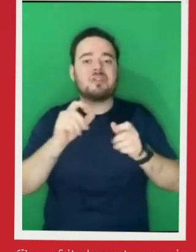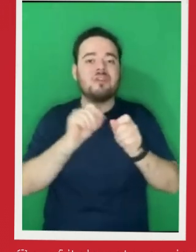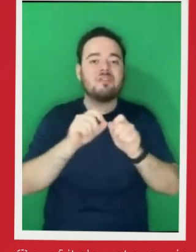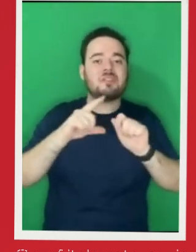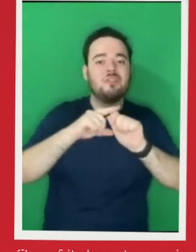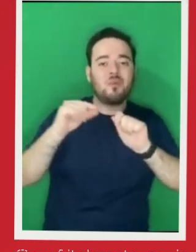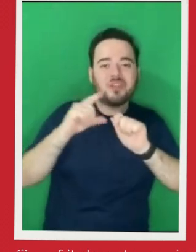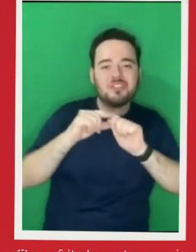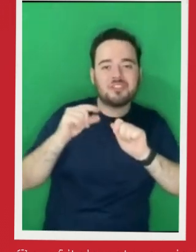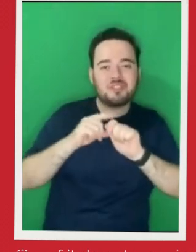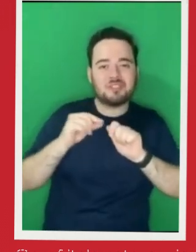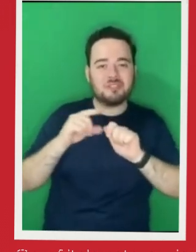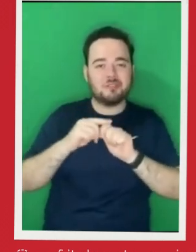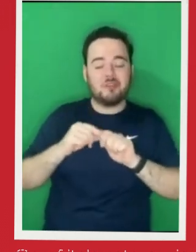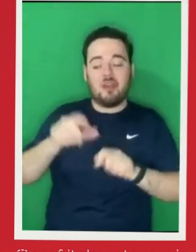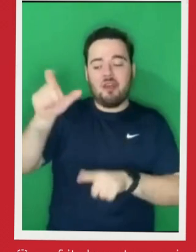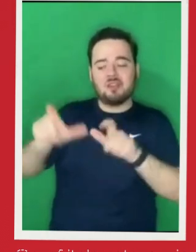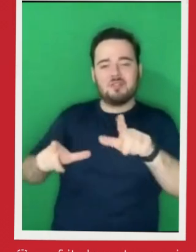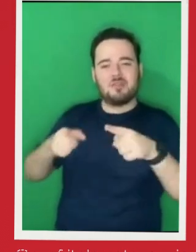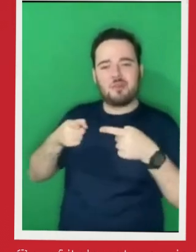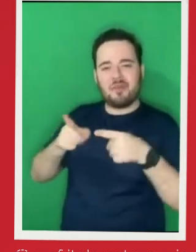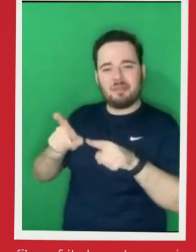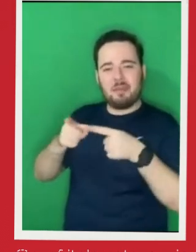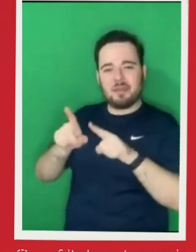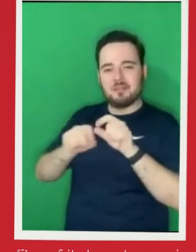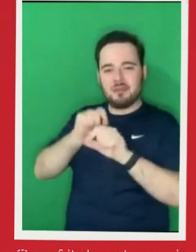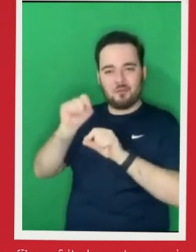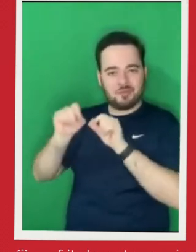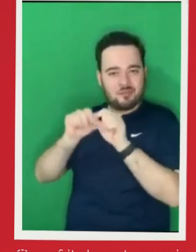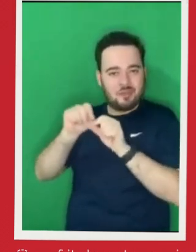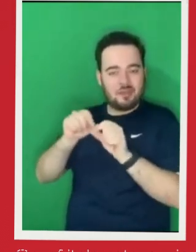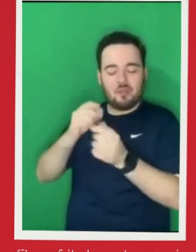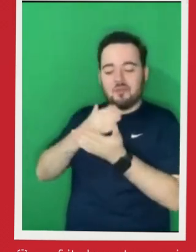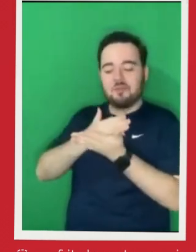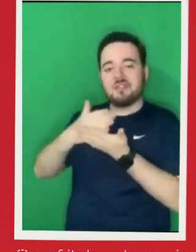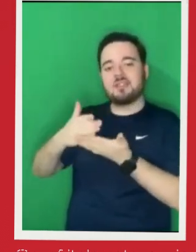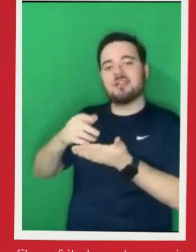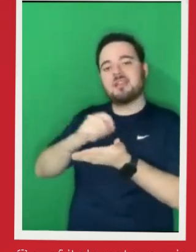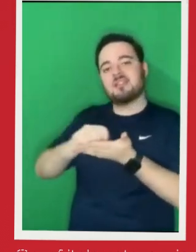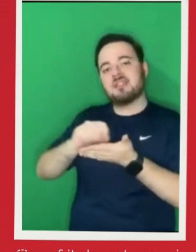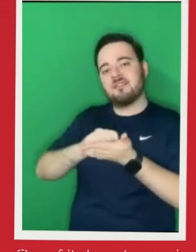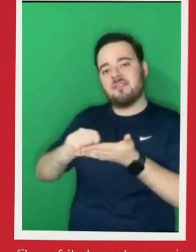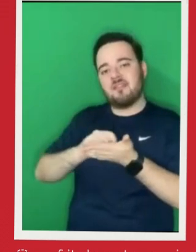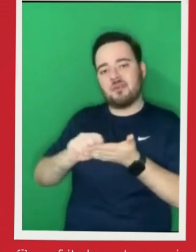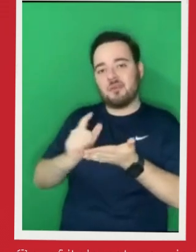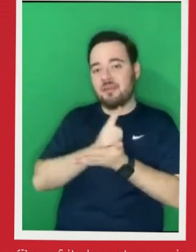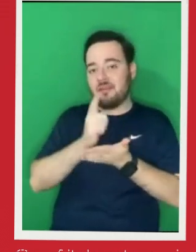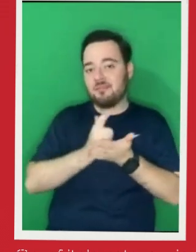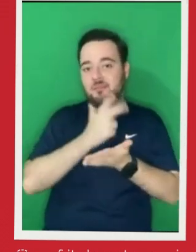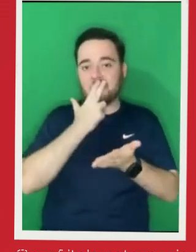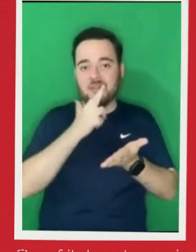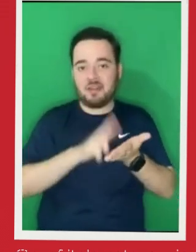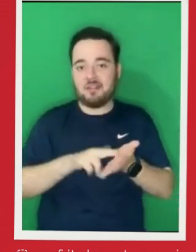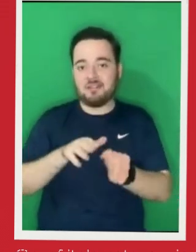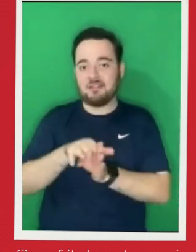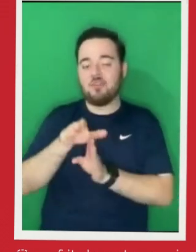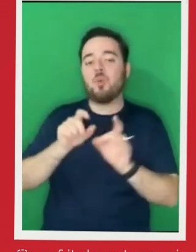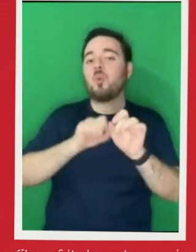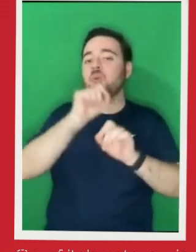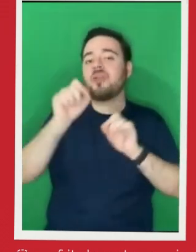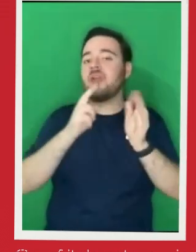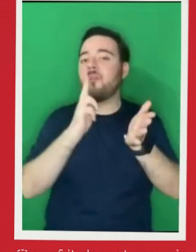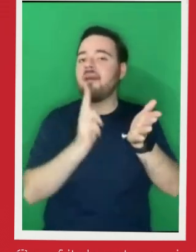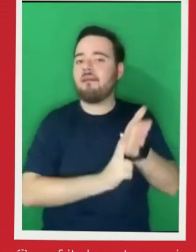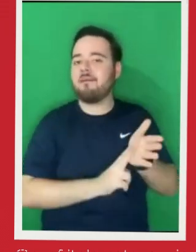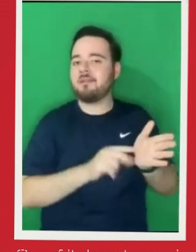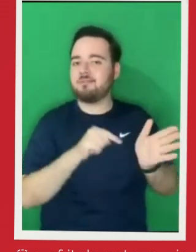artigo. A tentação das pessoas seria começar a escrever um livro que se chama Carta de uma Orientadora, dizendo o que é